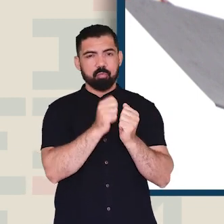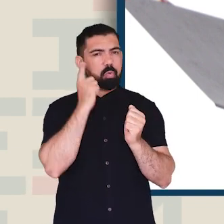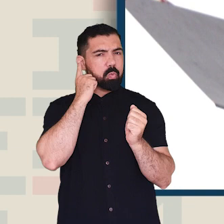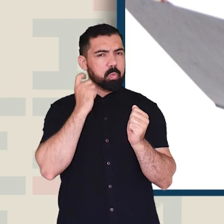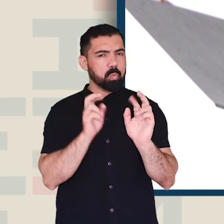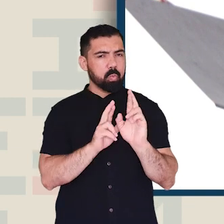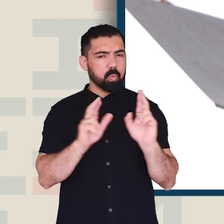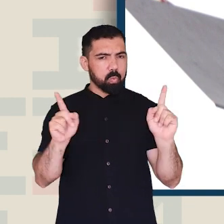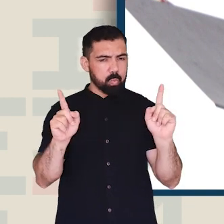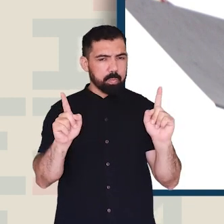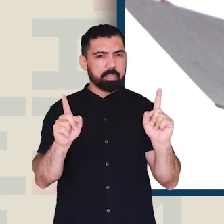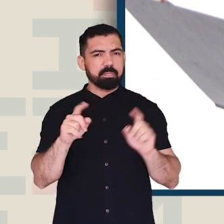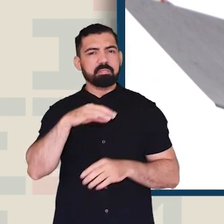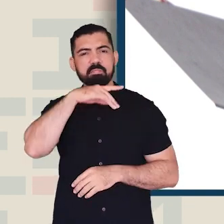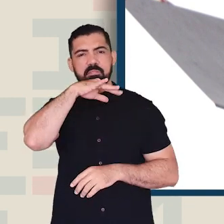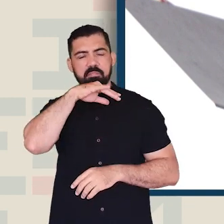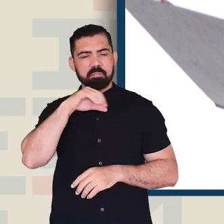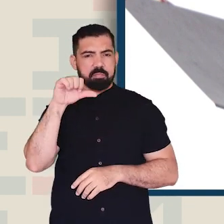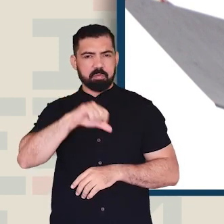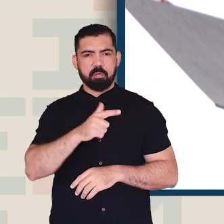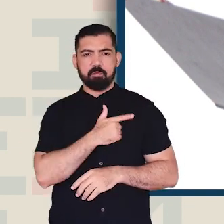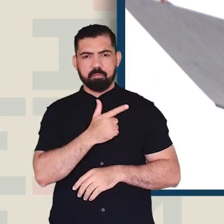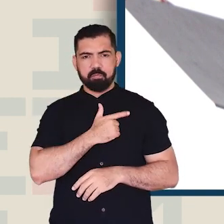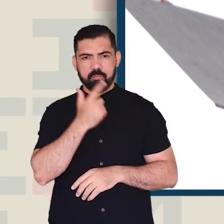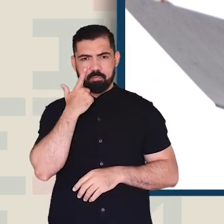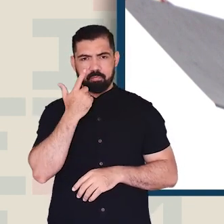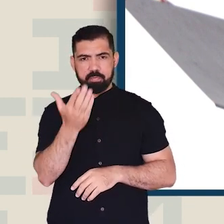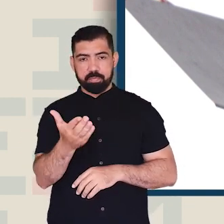muito estranho, muito ruim de cantar e muito feio, ó.